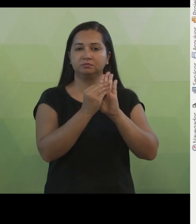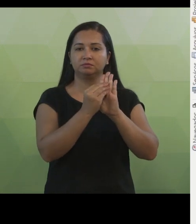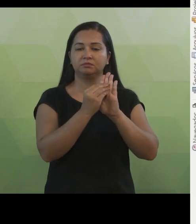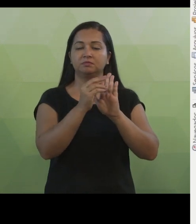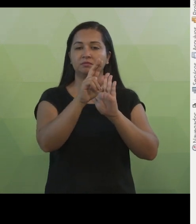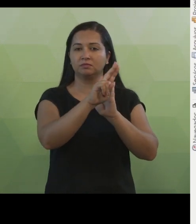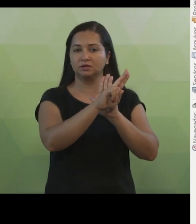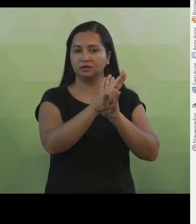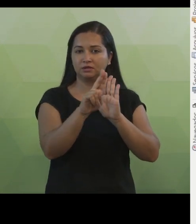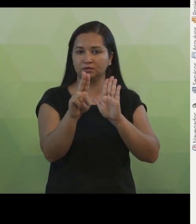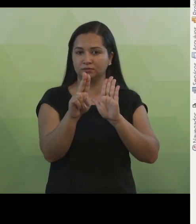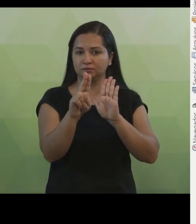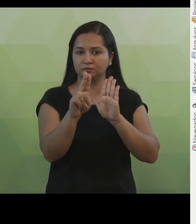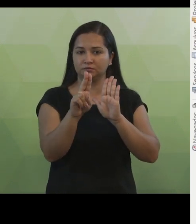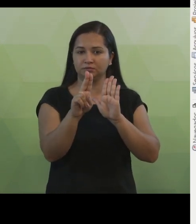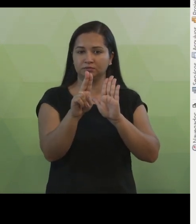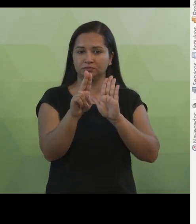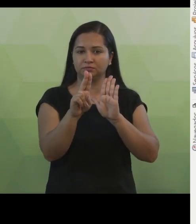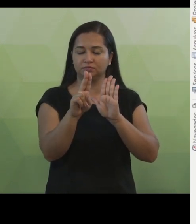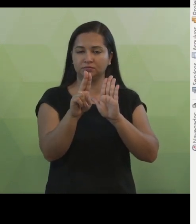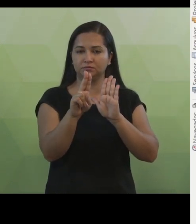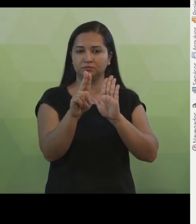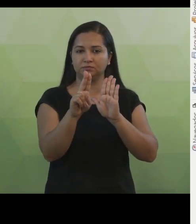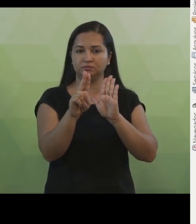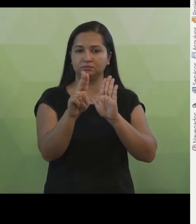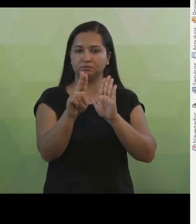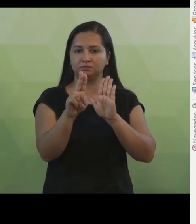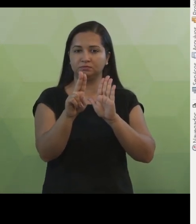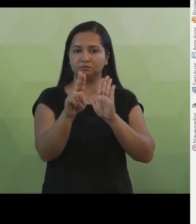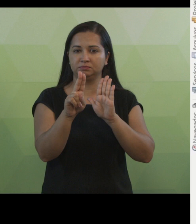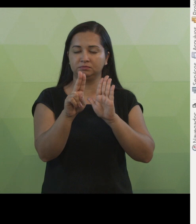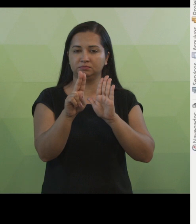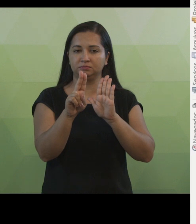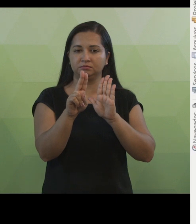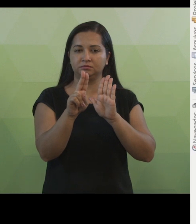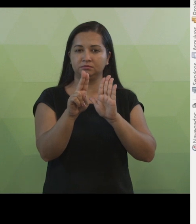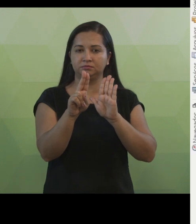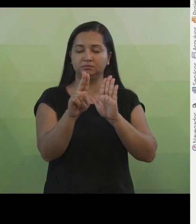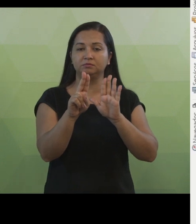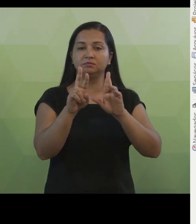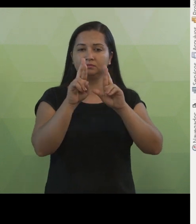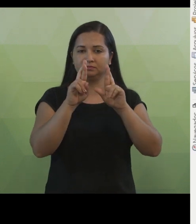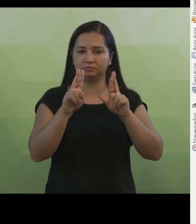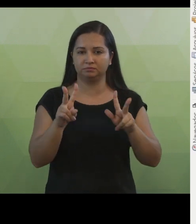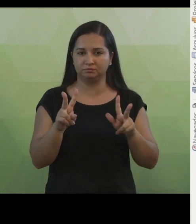nome é igual ao sobrenome.